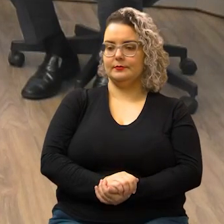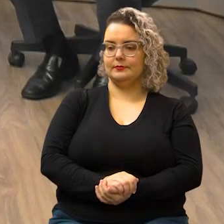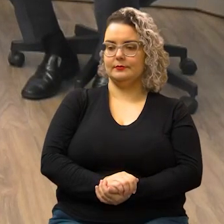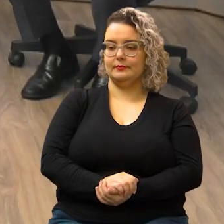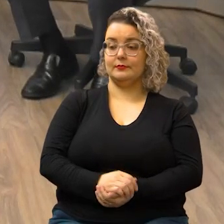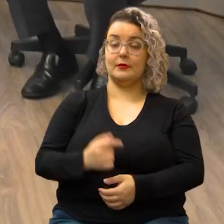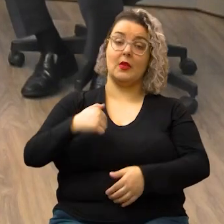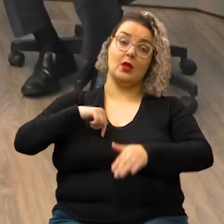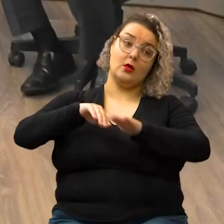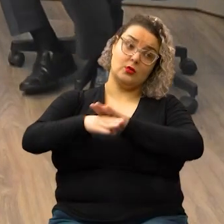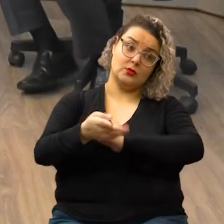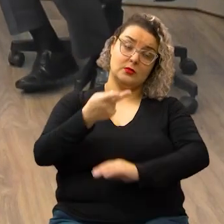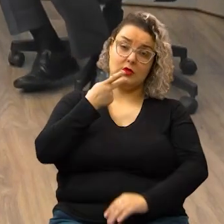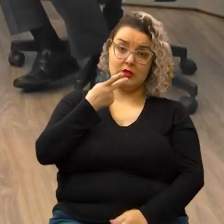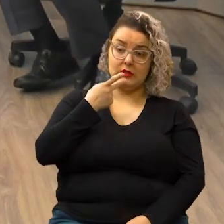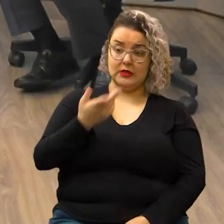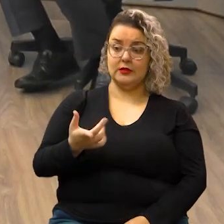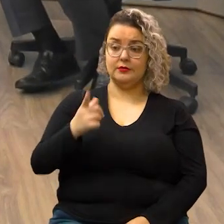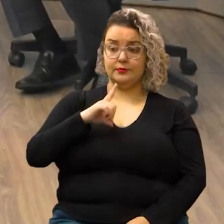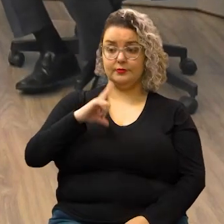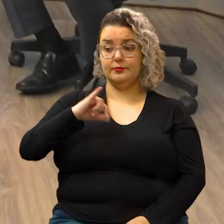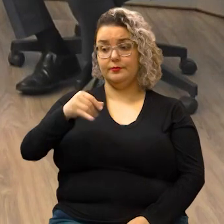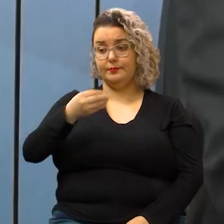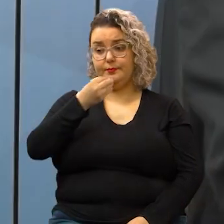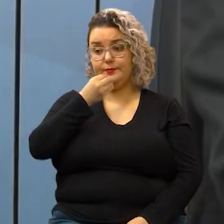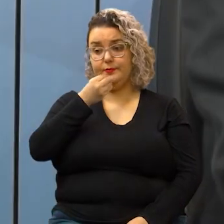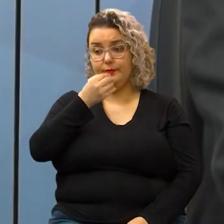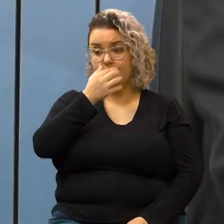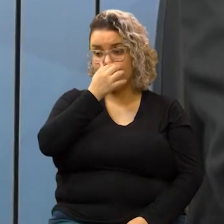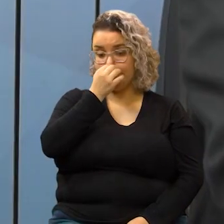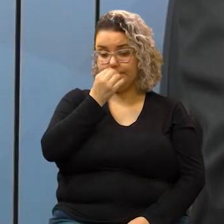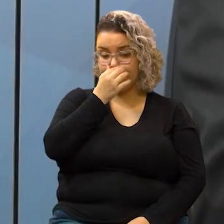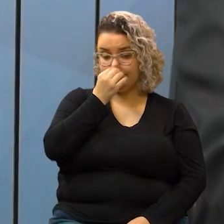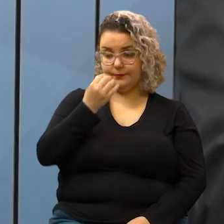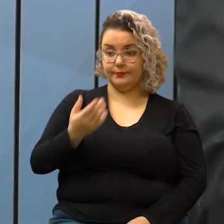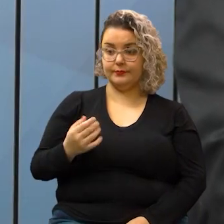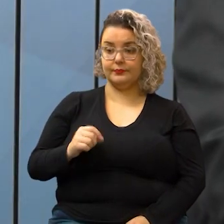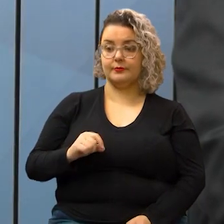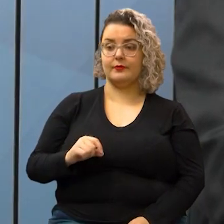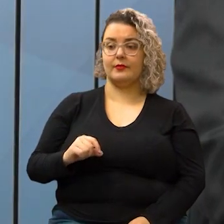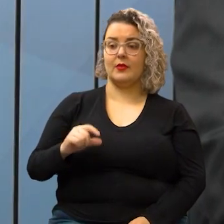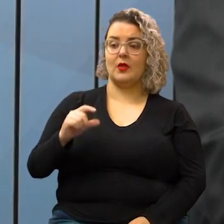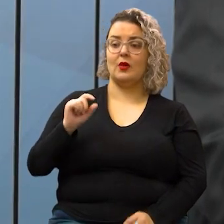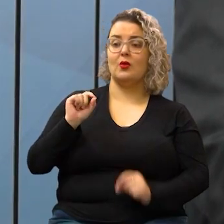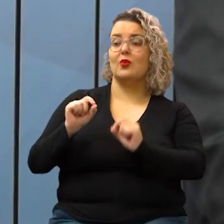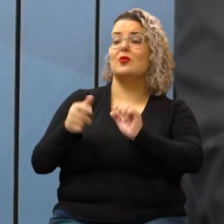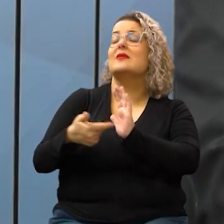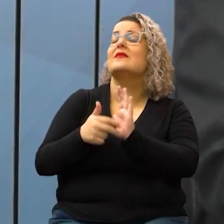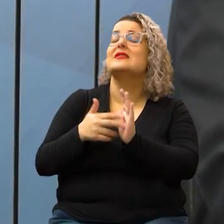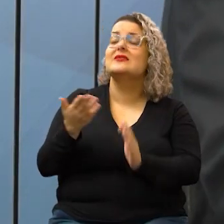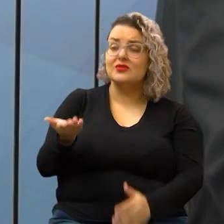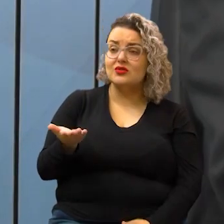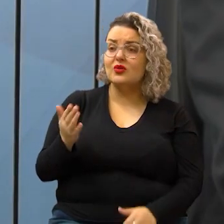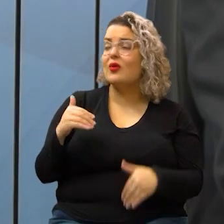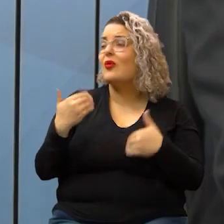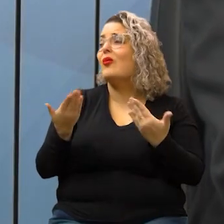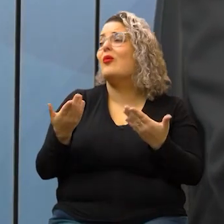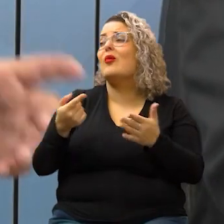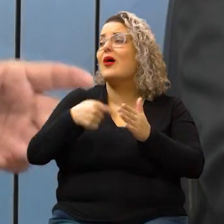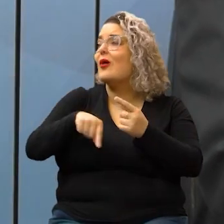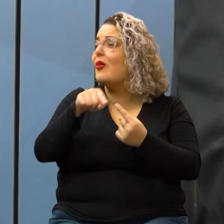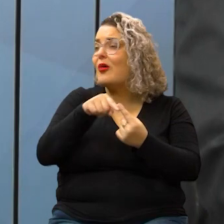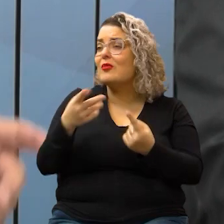Eu costumo falar, quando eu tenho essa oportunidade com os adolescentes, falar assim, o que faz sentido para você, né? Qual o objetivo de